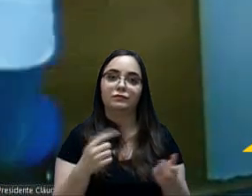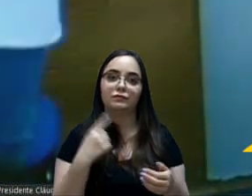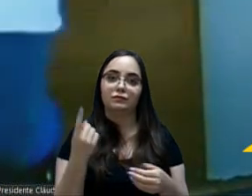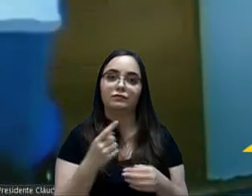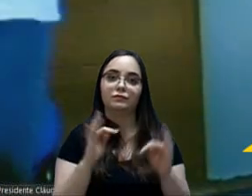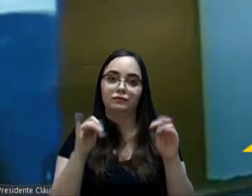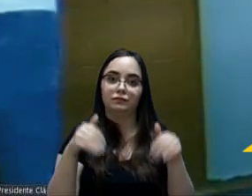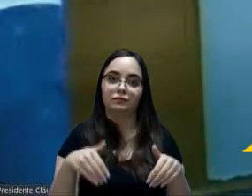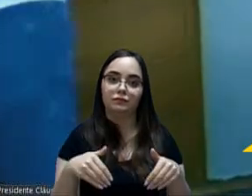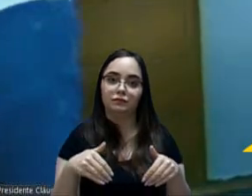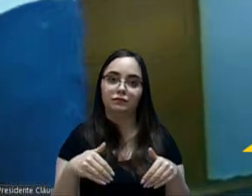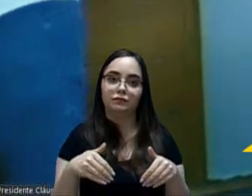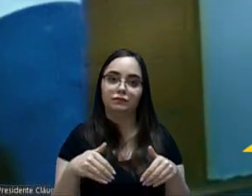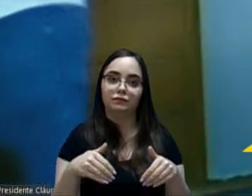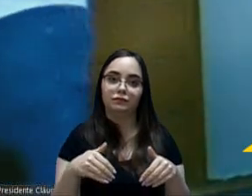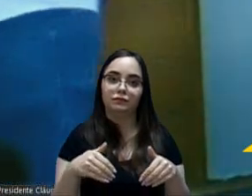encerrar